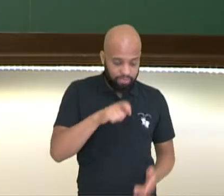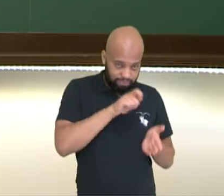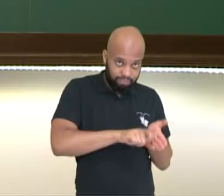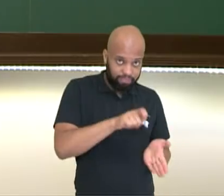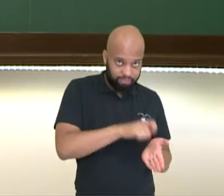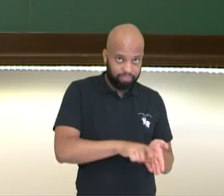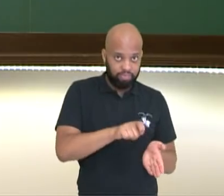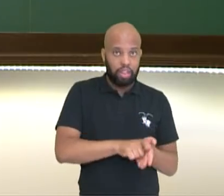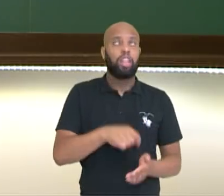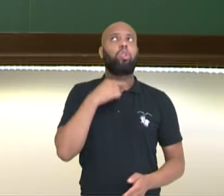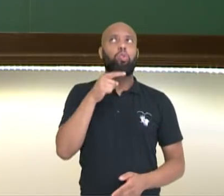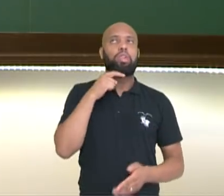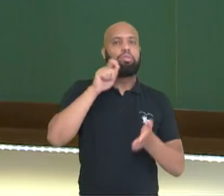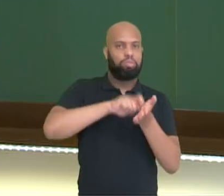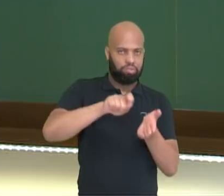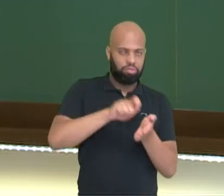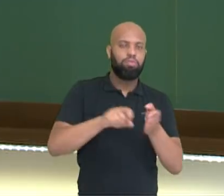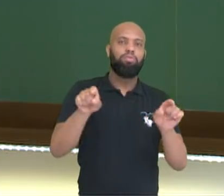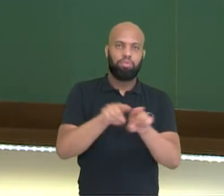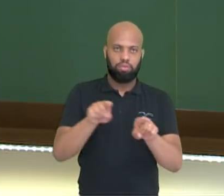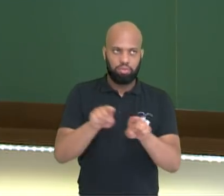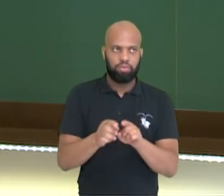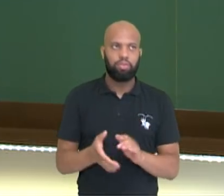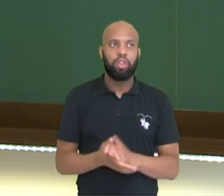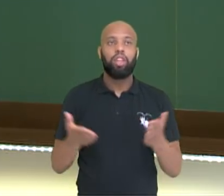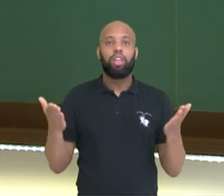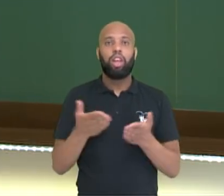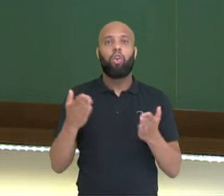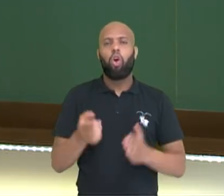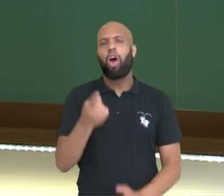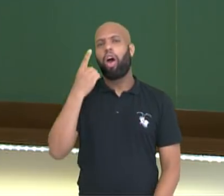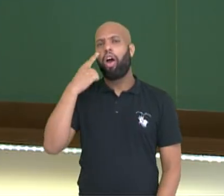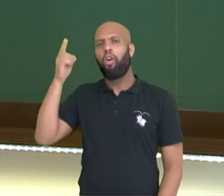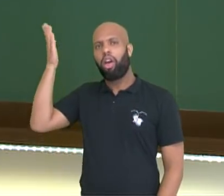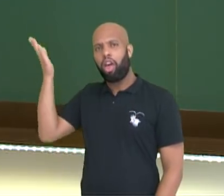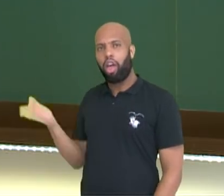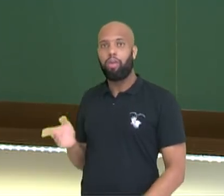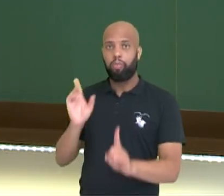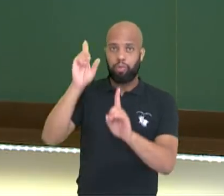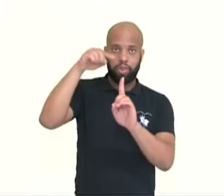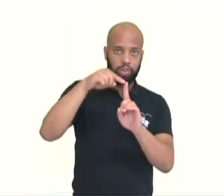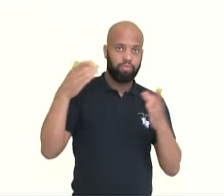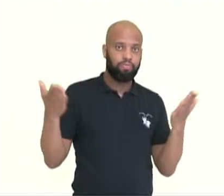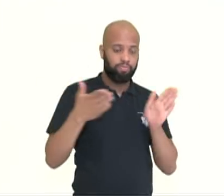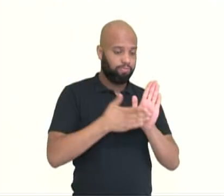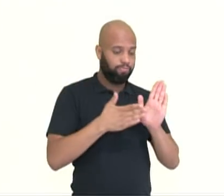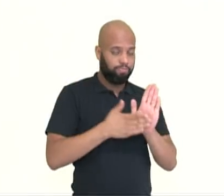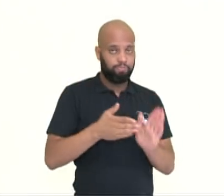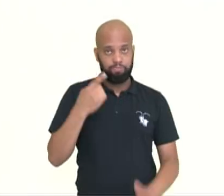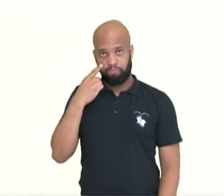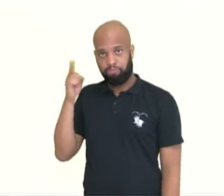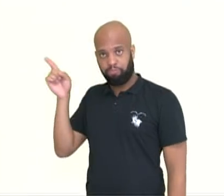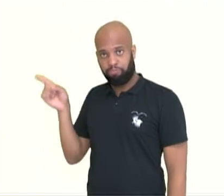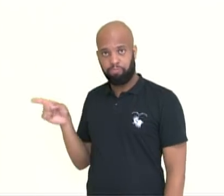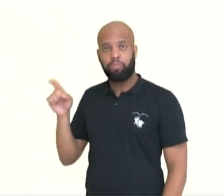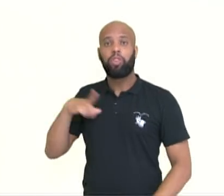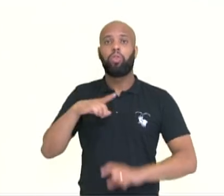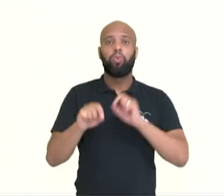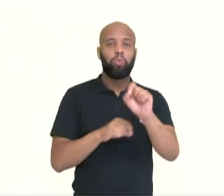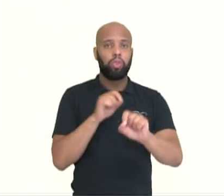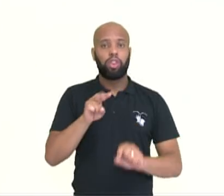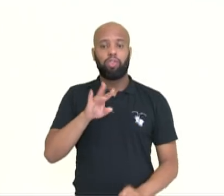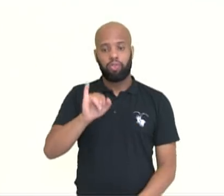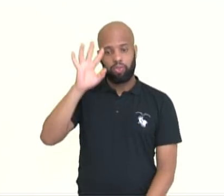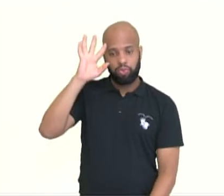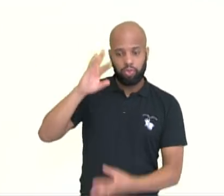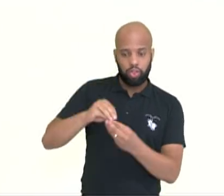surgir durante a nossa aula de hoje. E agora vamos conhecer os objetivos propostos na nossa aula de hoje. Olha aqui na tela, ó. Nós vamos compreender